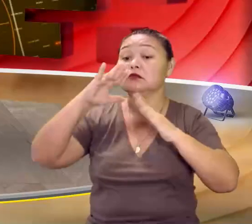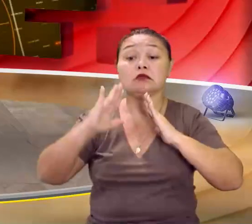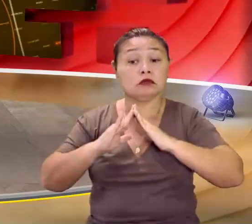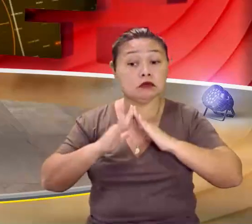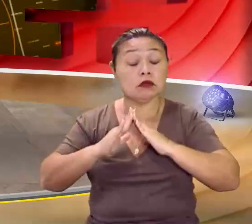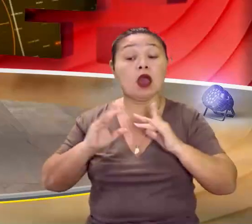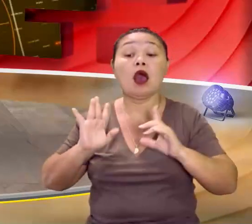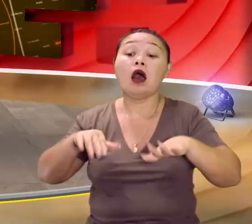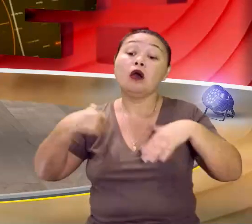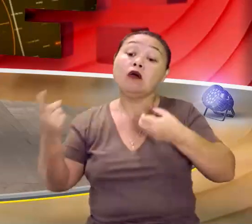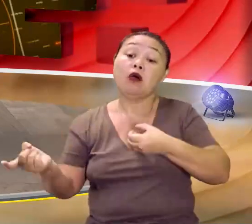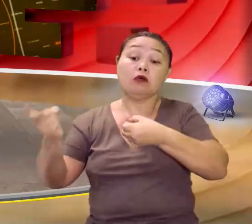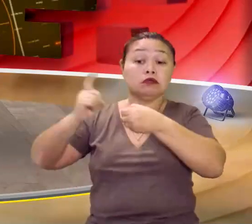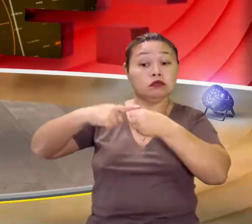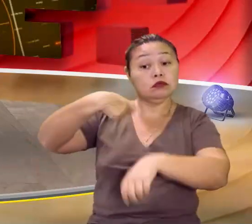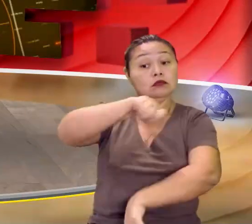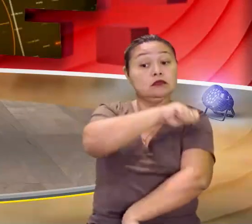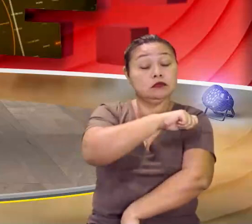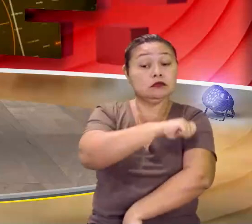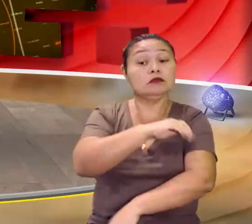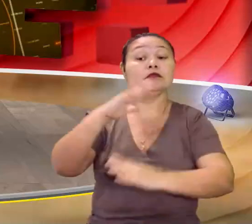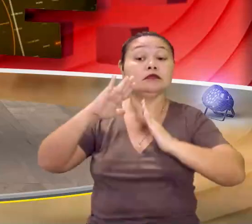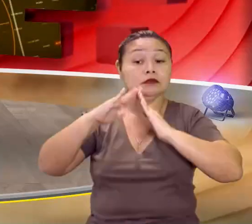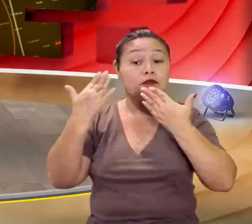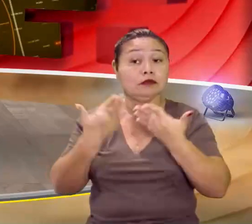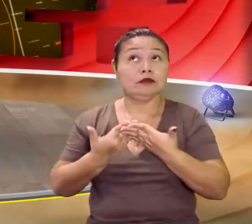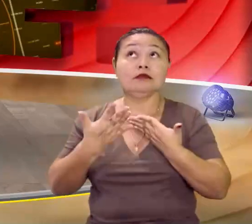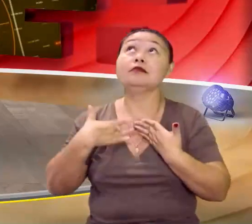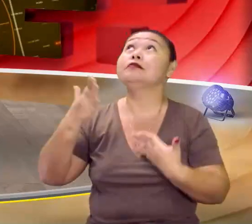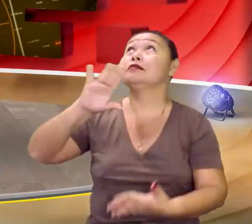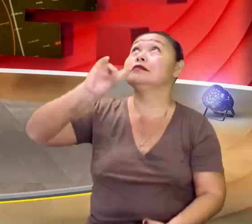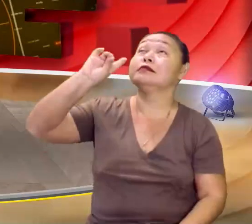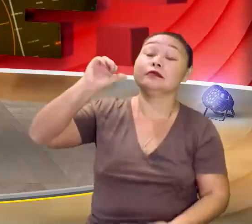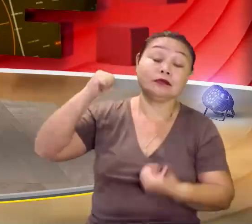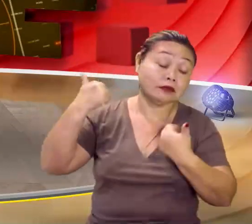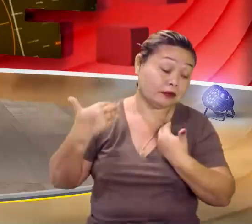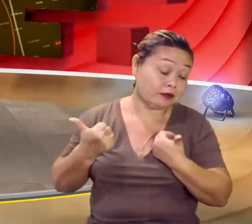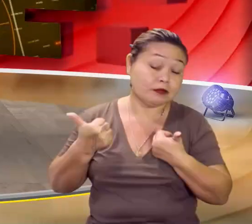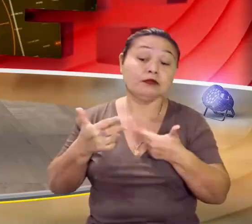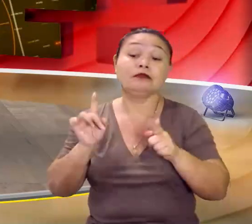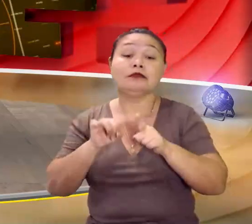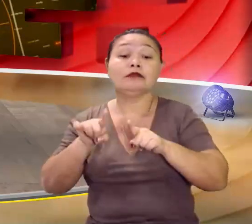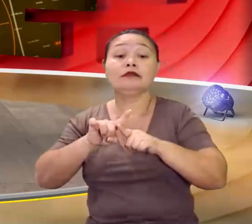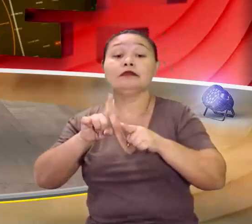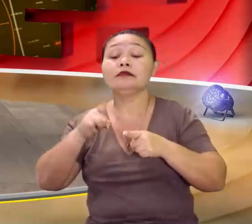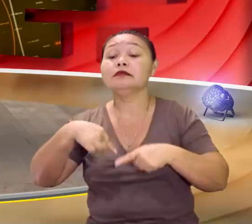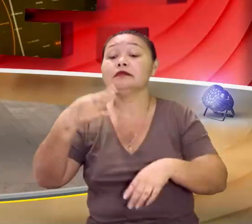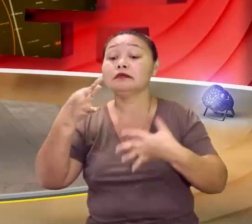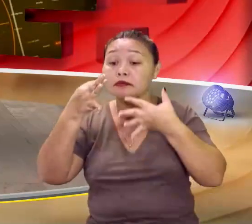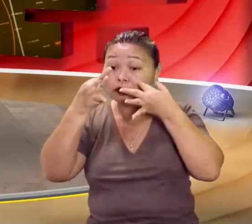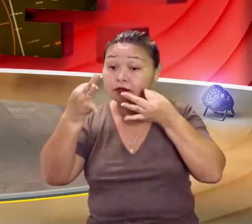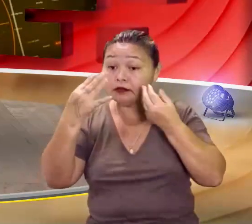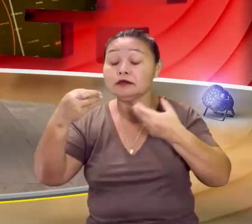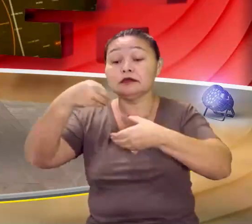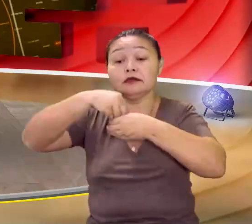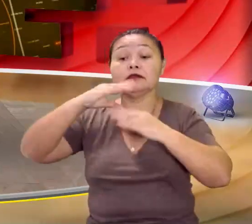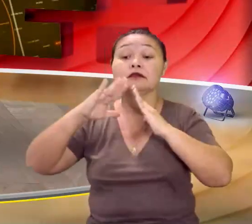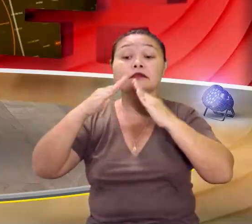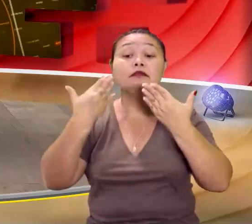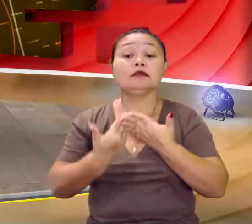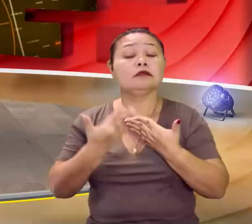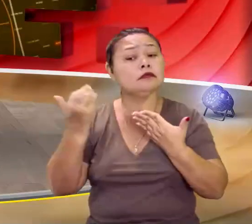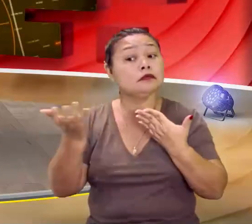residências. Com o retorno dos alunos para as escolas, graças a Deus, né? Os alunos aí de maneira presencial na escola, a